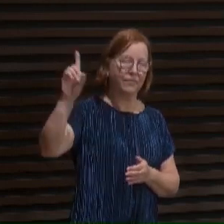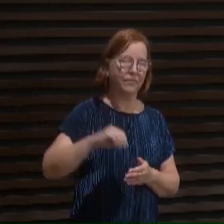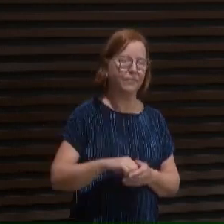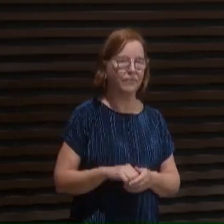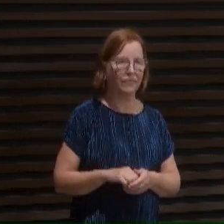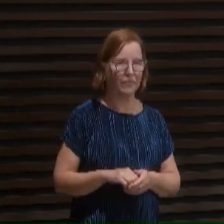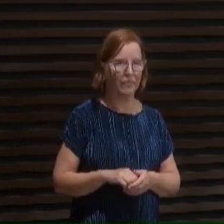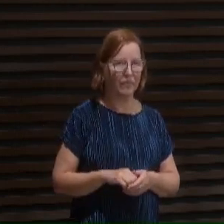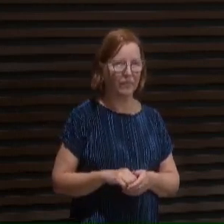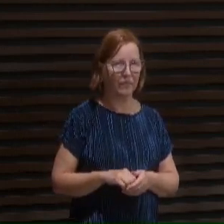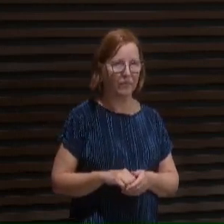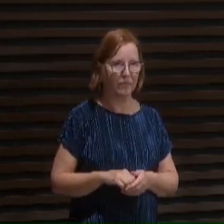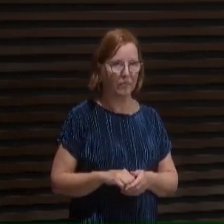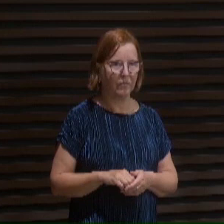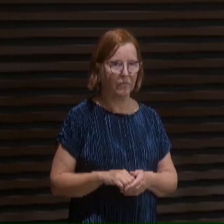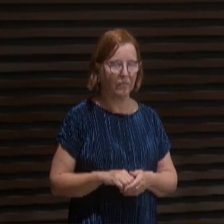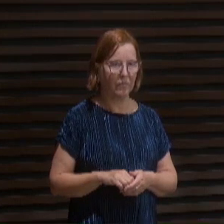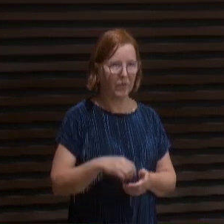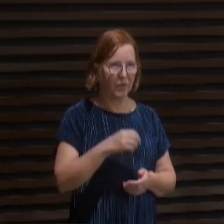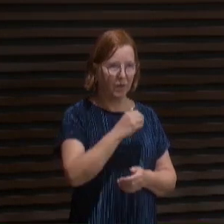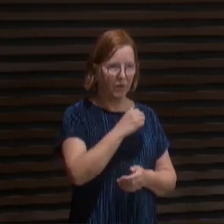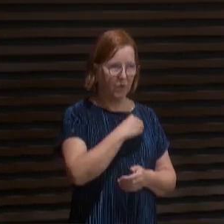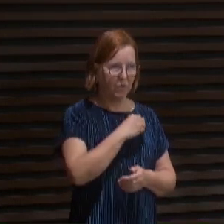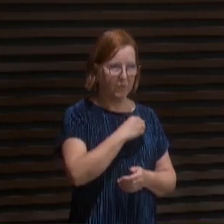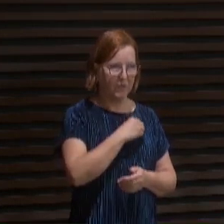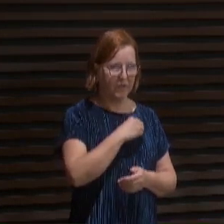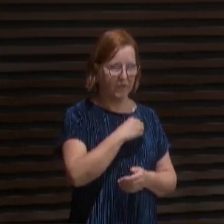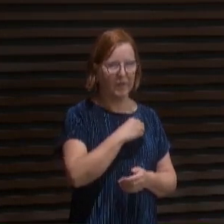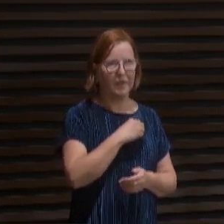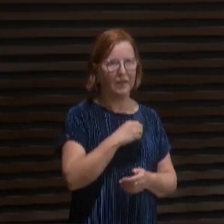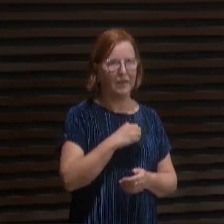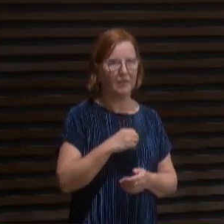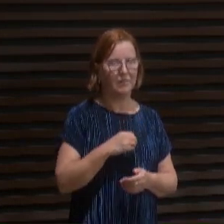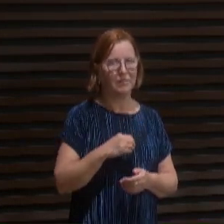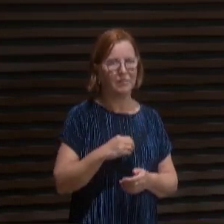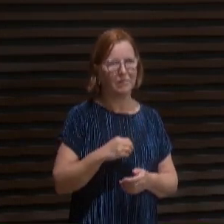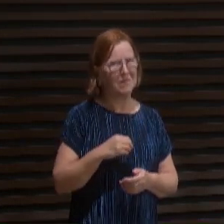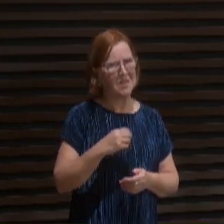pecado nunca é menos sério quando ele parece mais discreto.